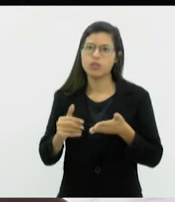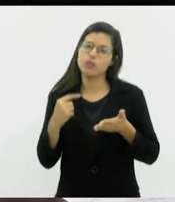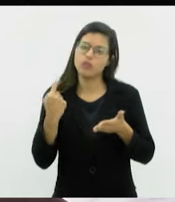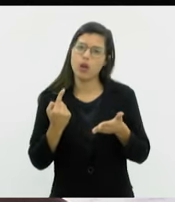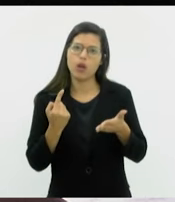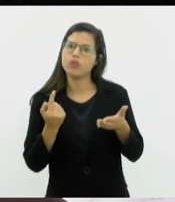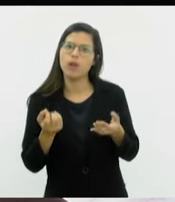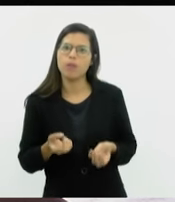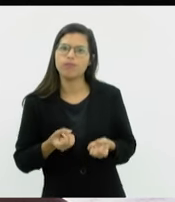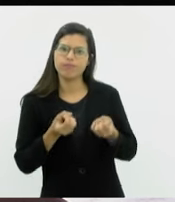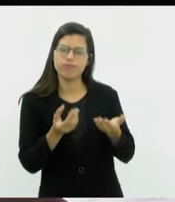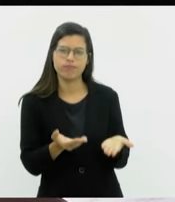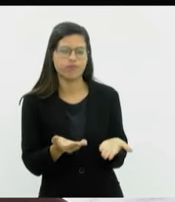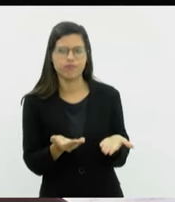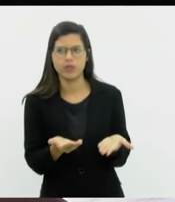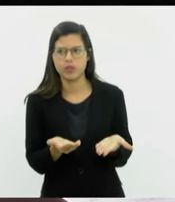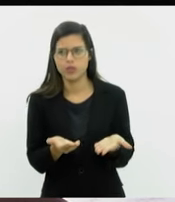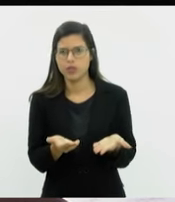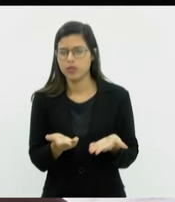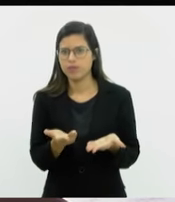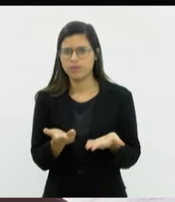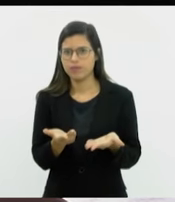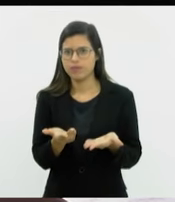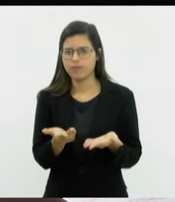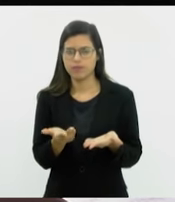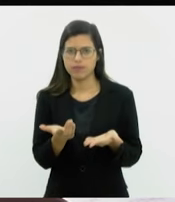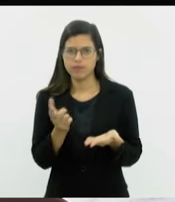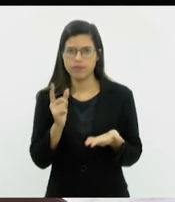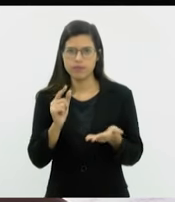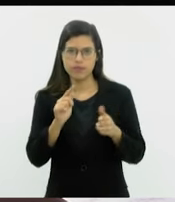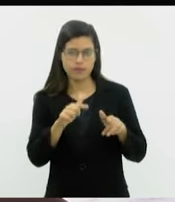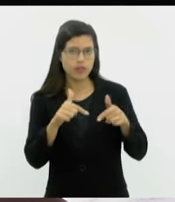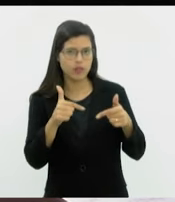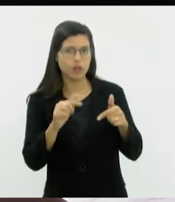caminho para que todos aqueles